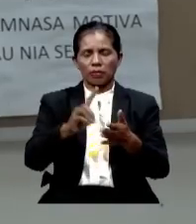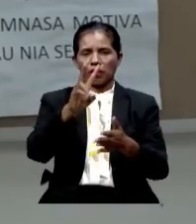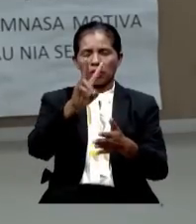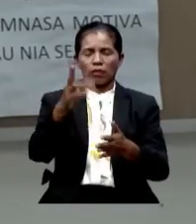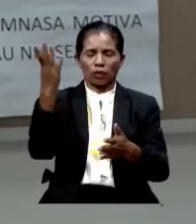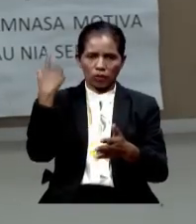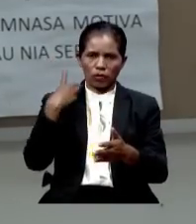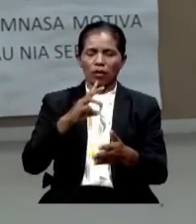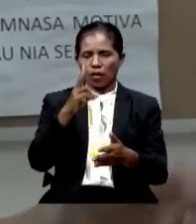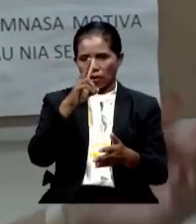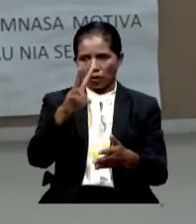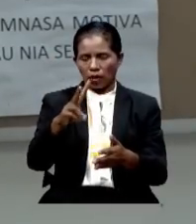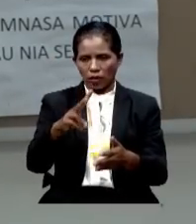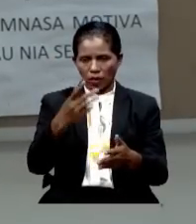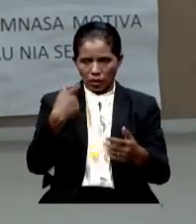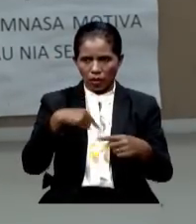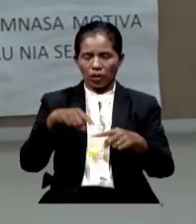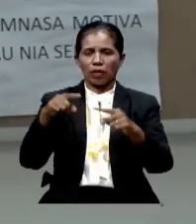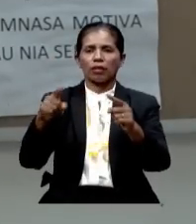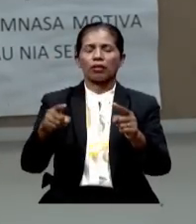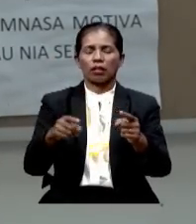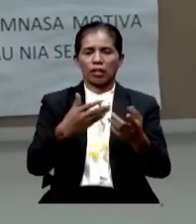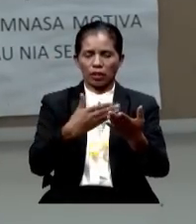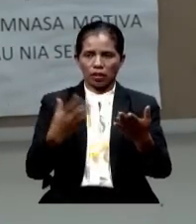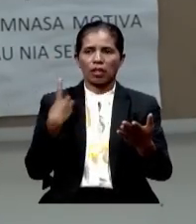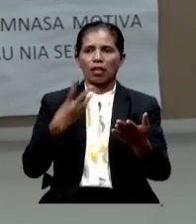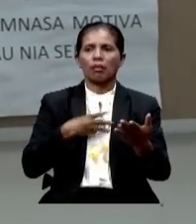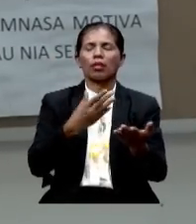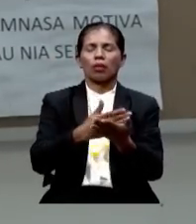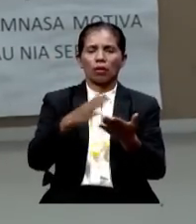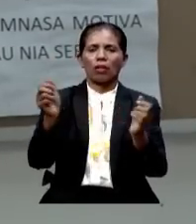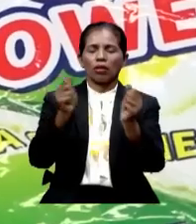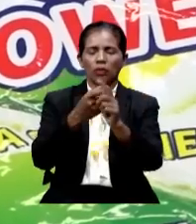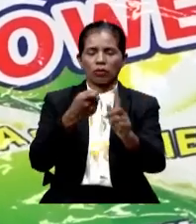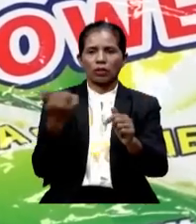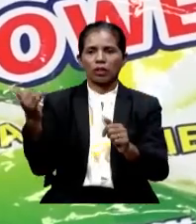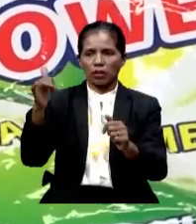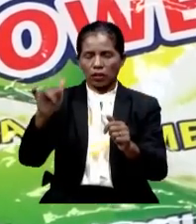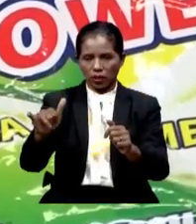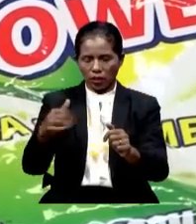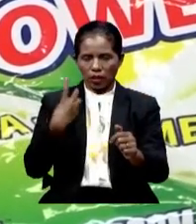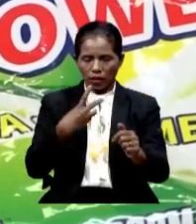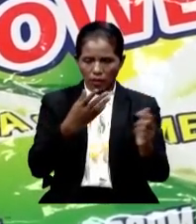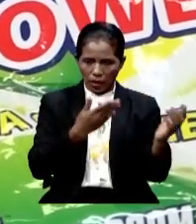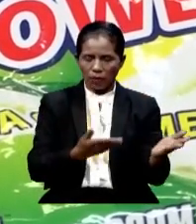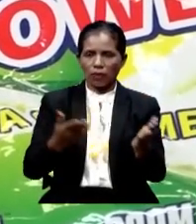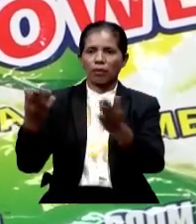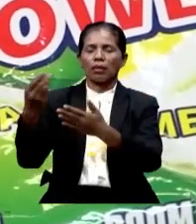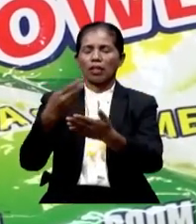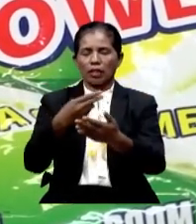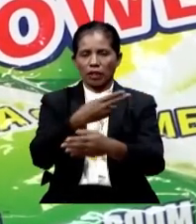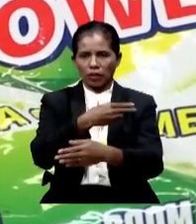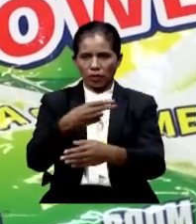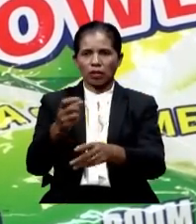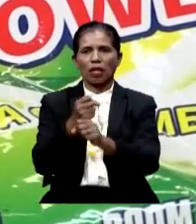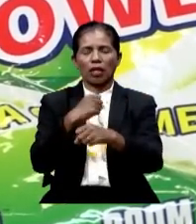liuba hau haruka duni produto ne be ami sosa usira ami haruka ba iha Indonesia halo